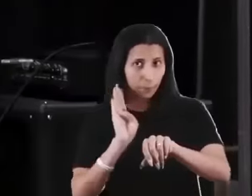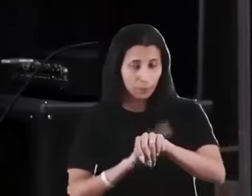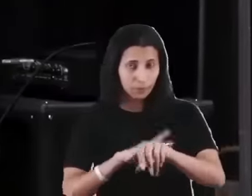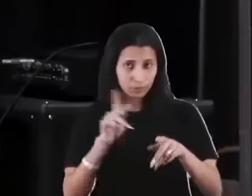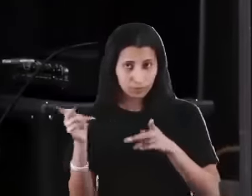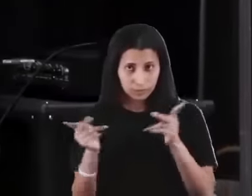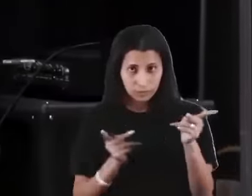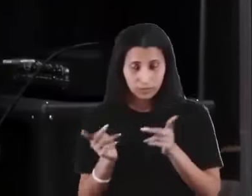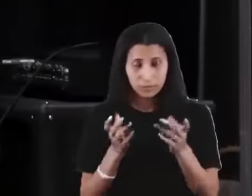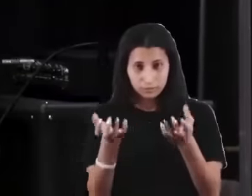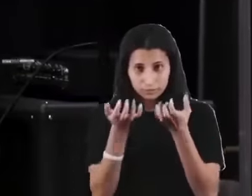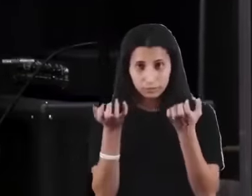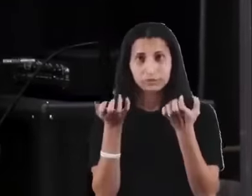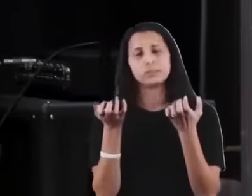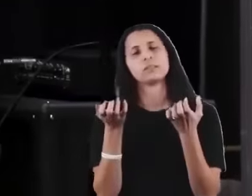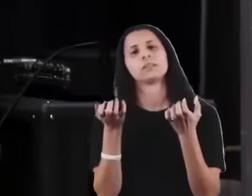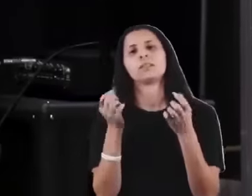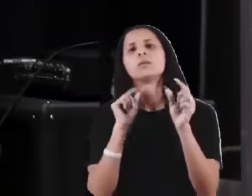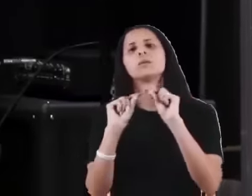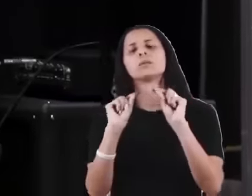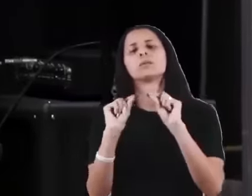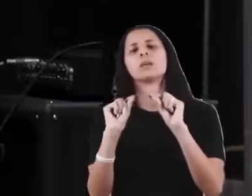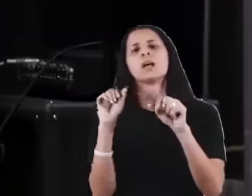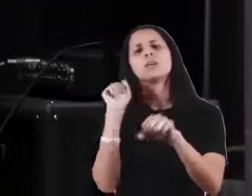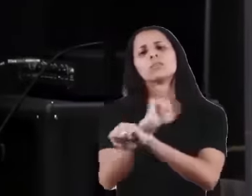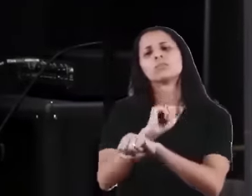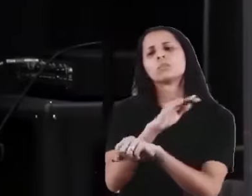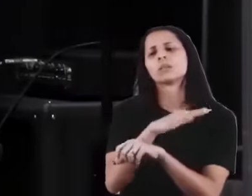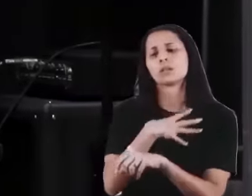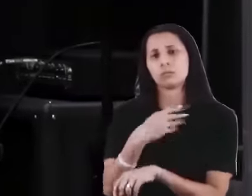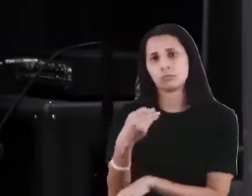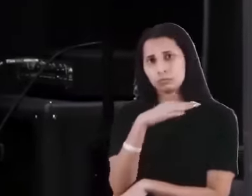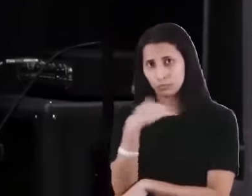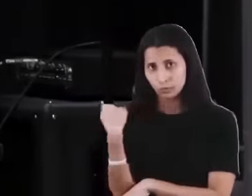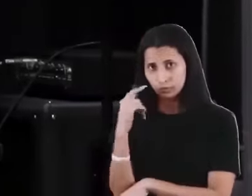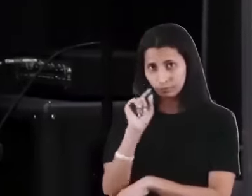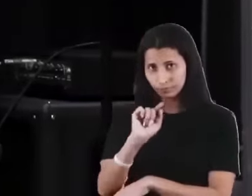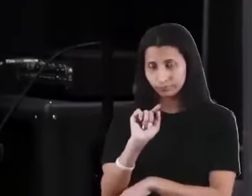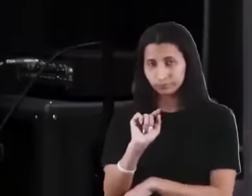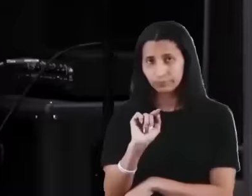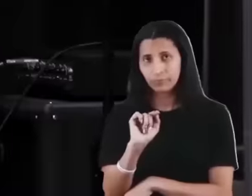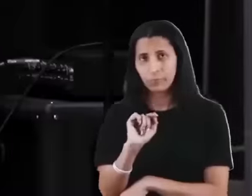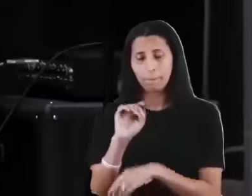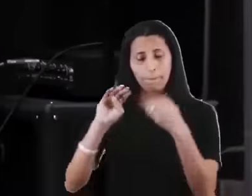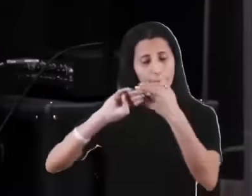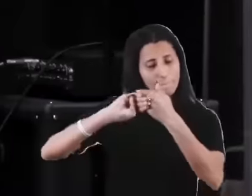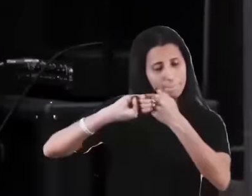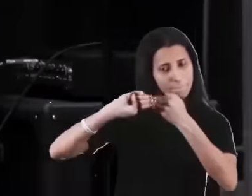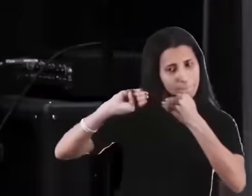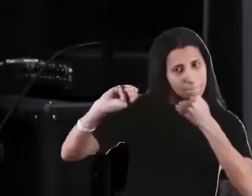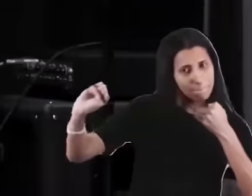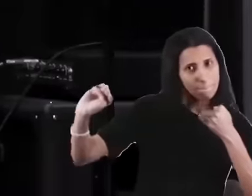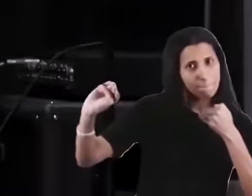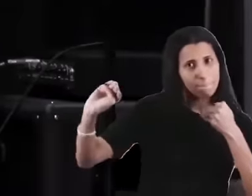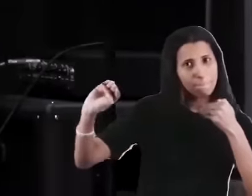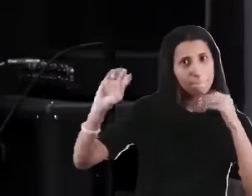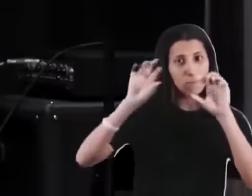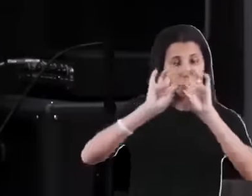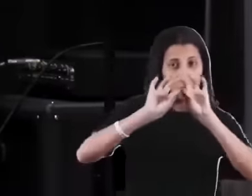H queria que espera o filho morrer ela se afastou um quilo de quem